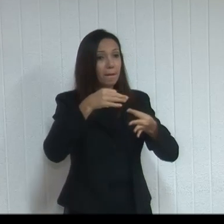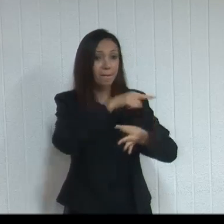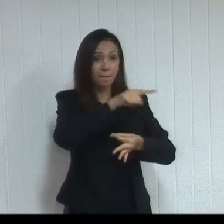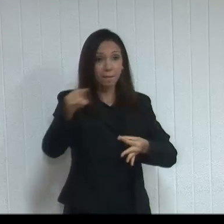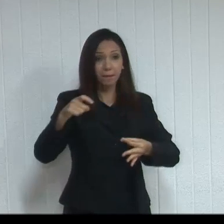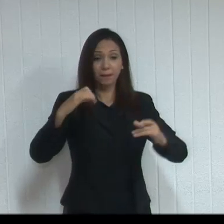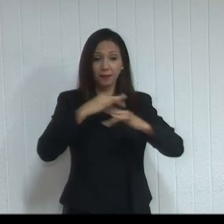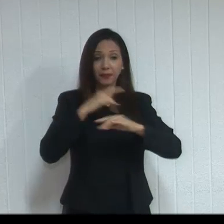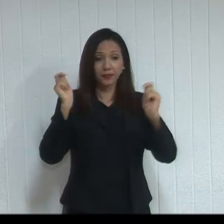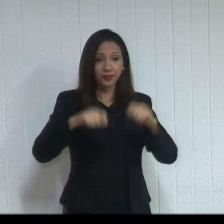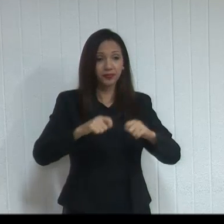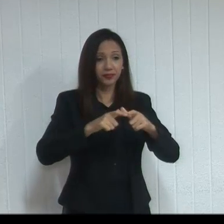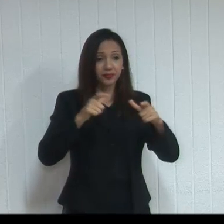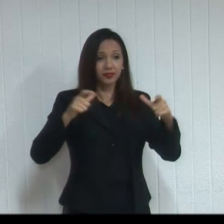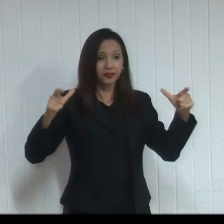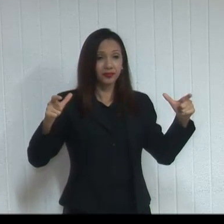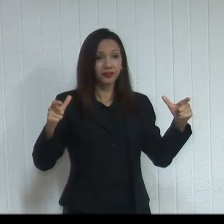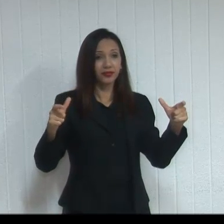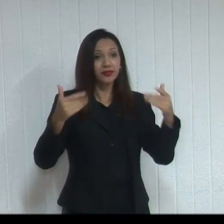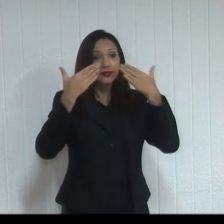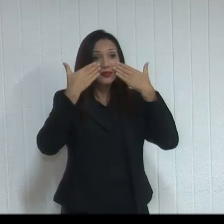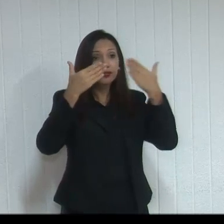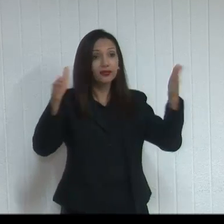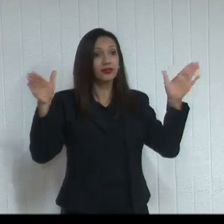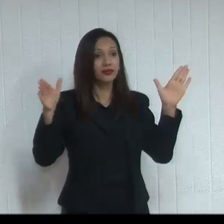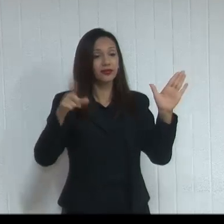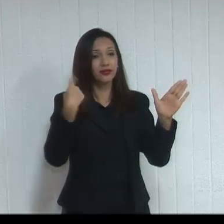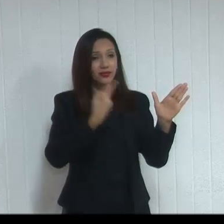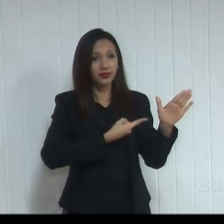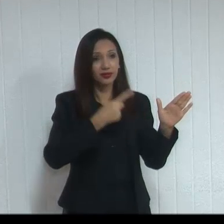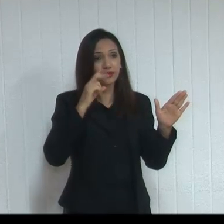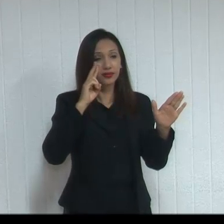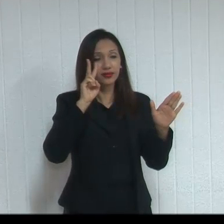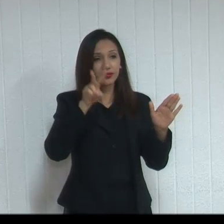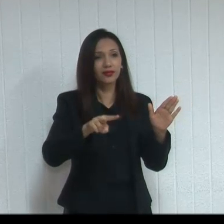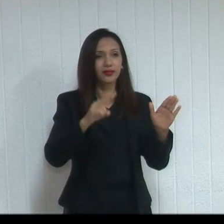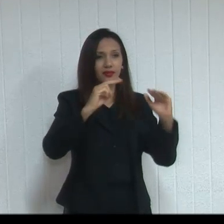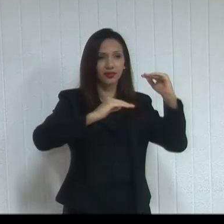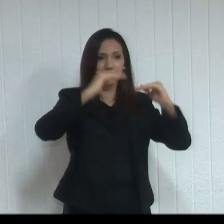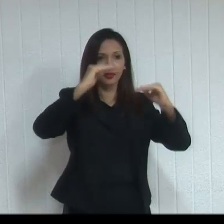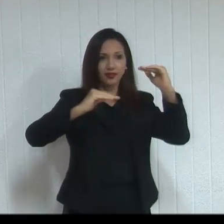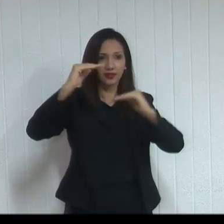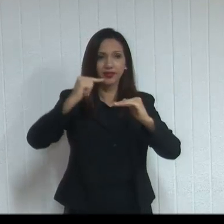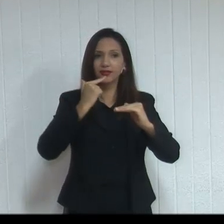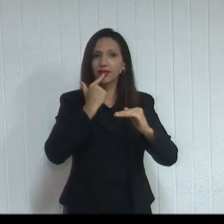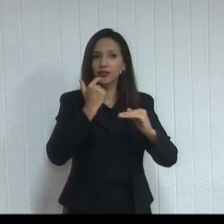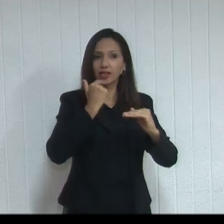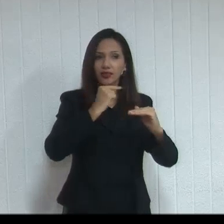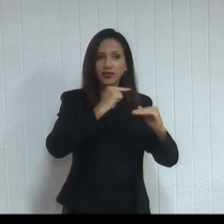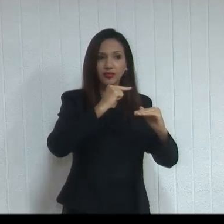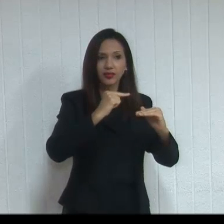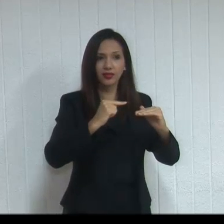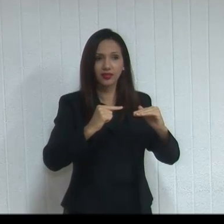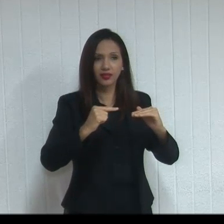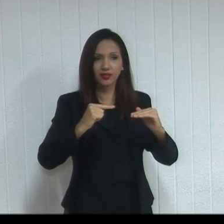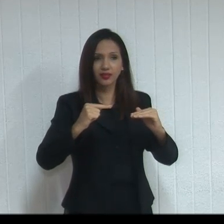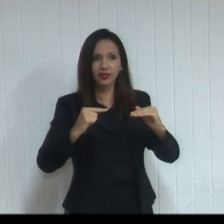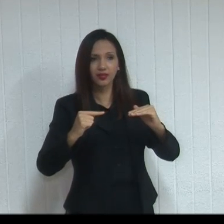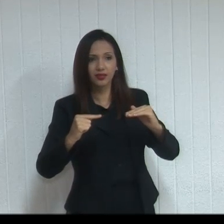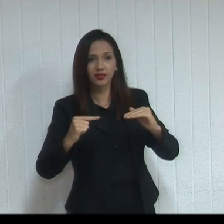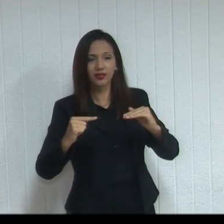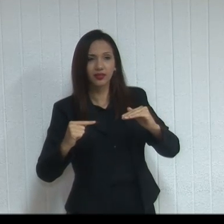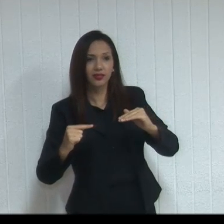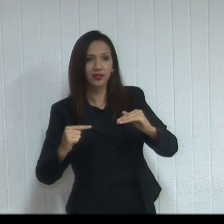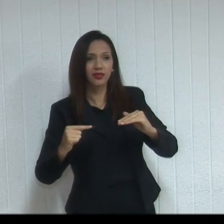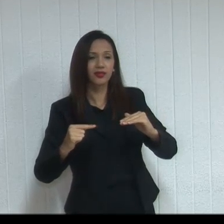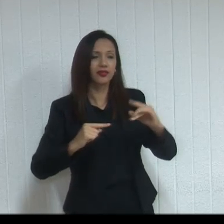cidade possa crescer. Então fica evidente ali, se a gente olhar o gráfico traço vermelho, ele quer mostrar o quê? Que